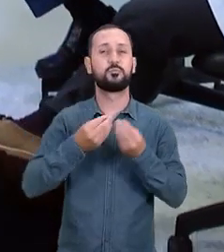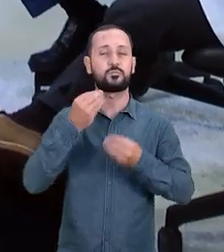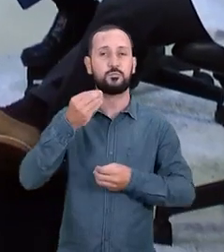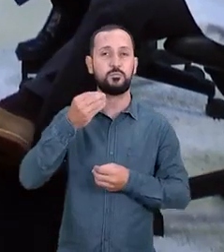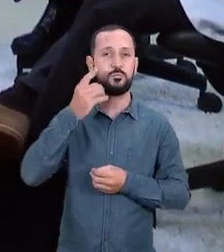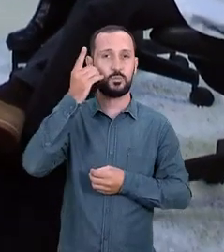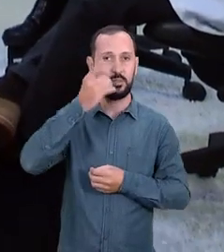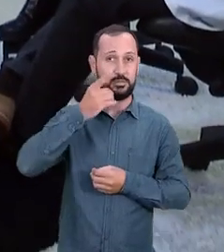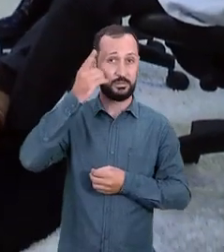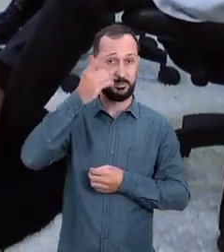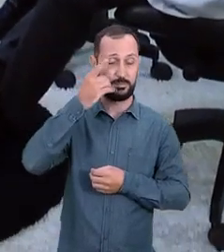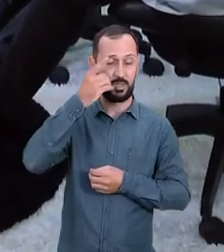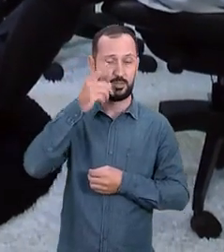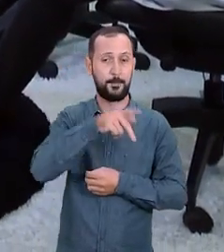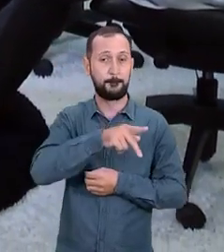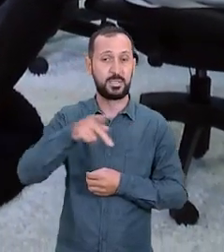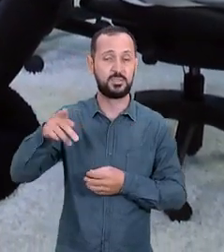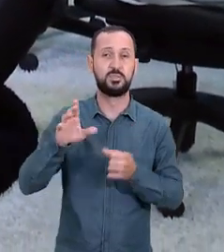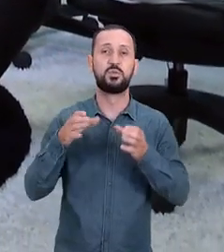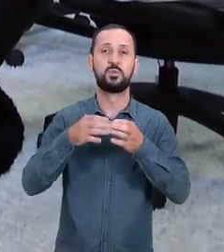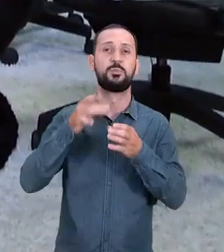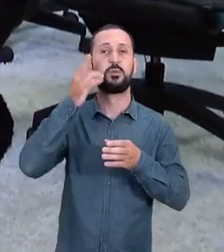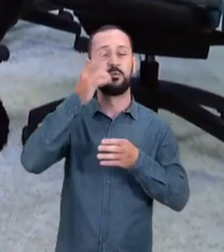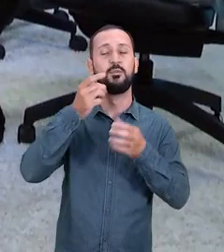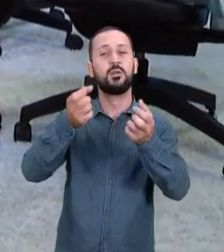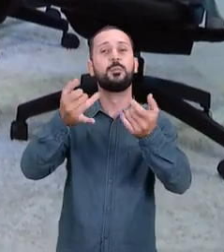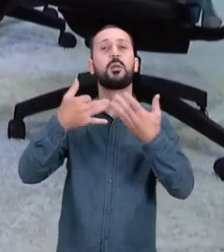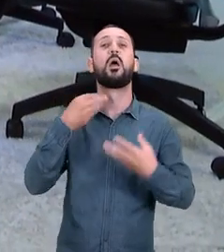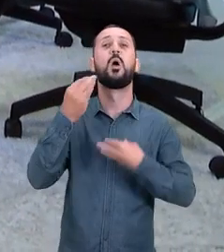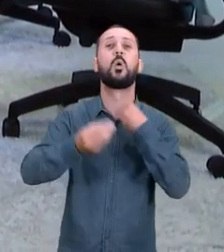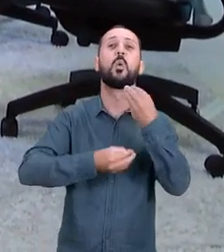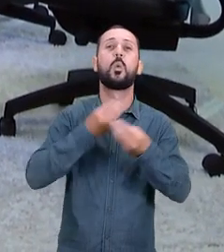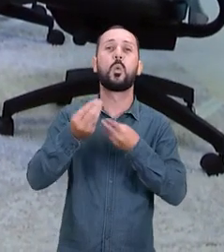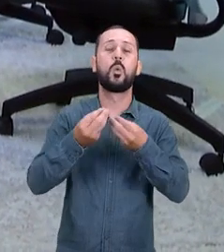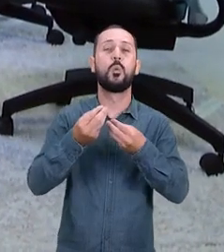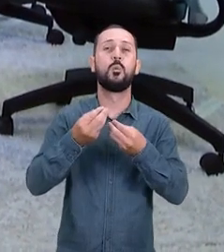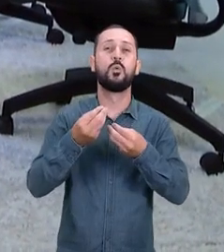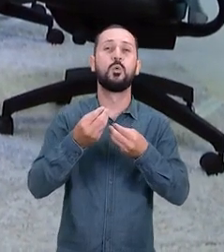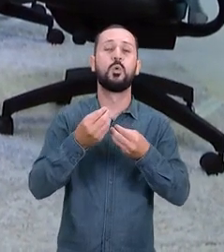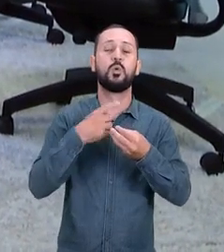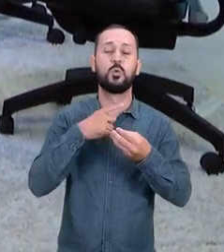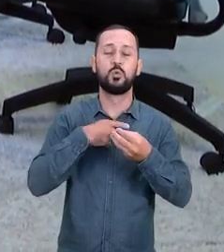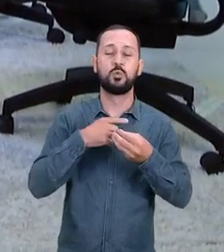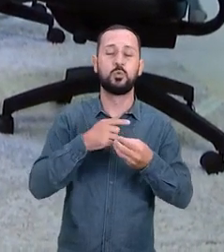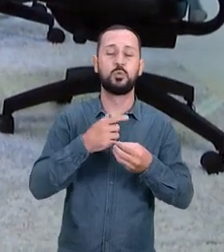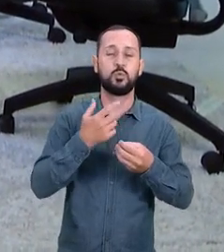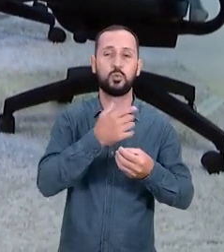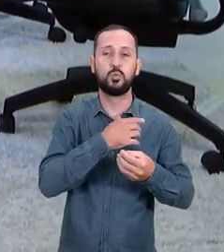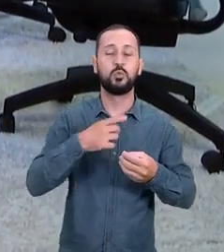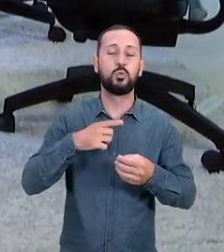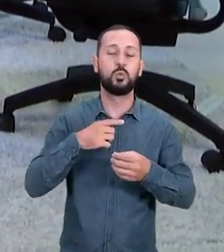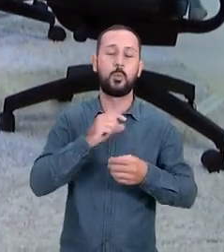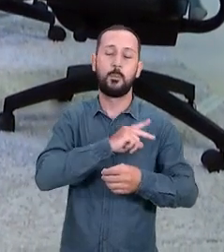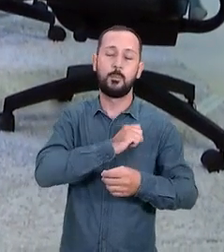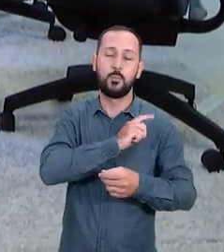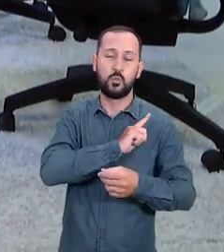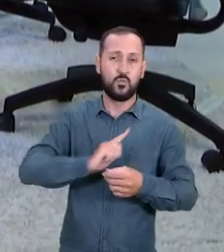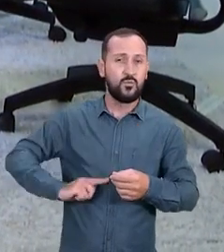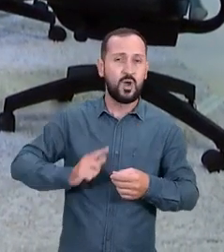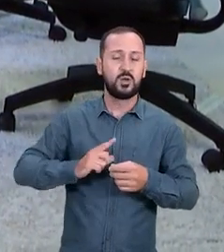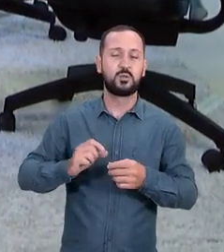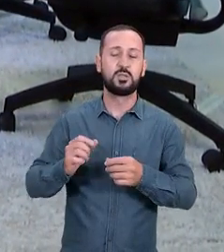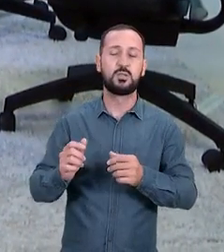como deputado, presidente dessa frente e de outras frentes, pode nos falar a respeito da omissão do poder público a respeito da